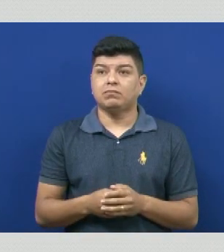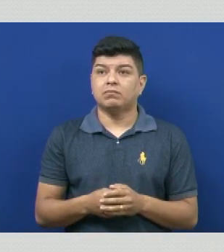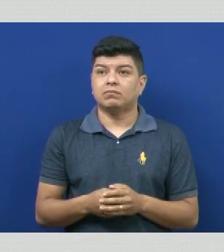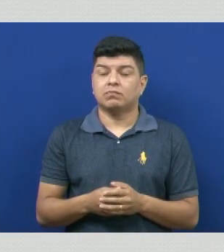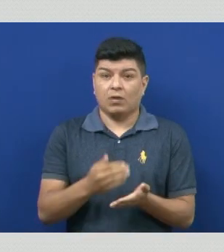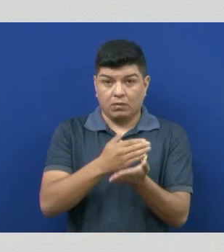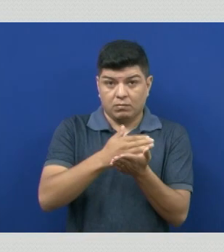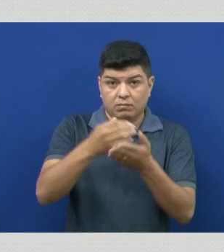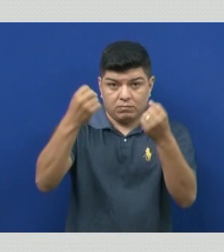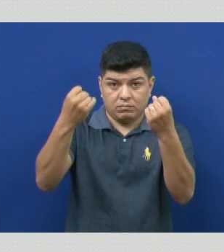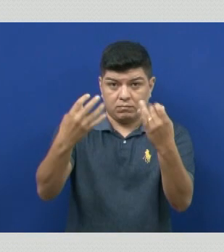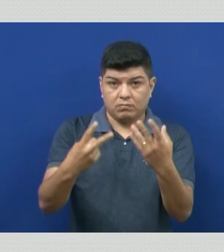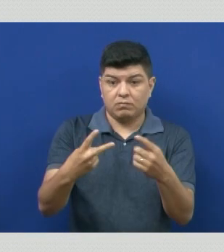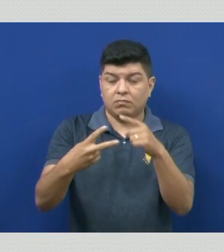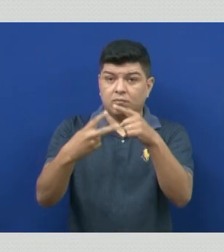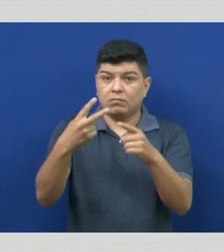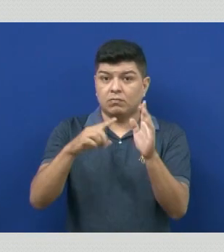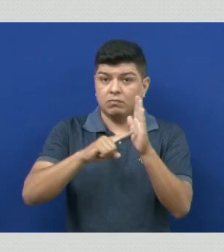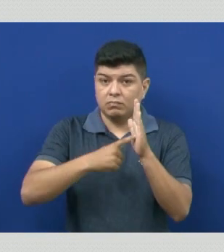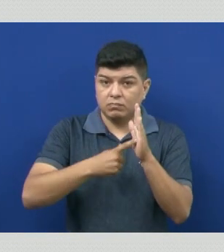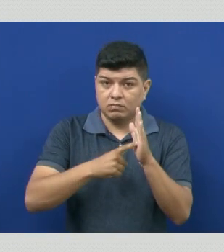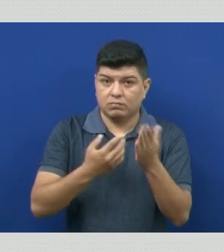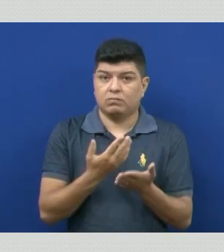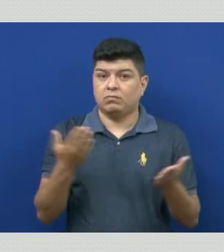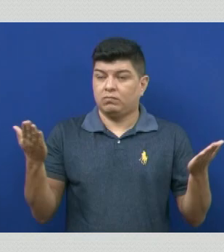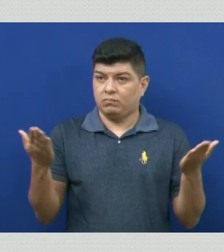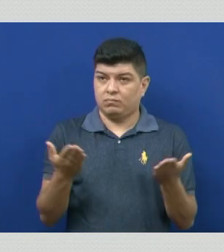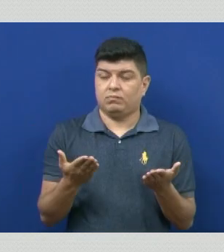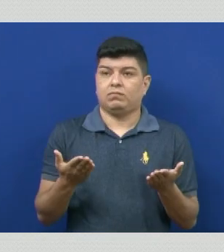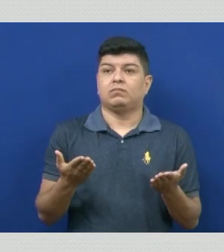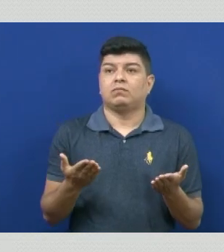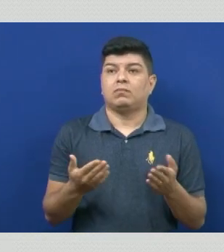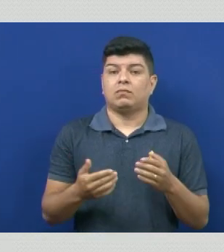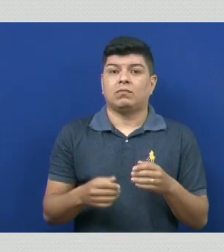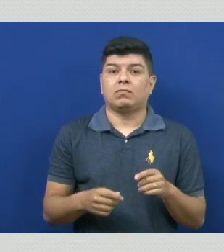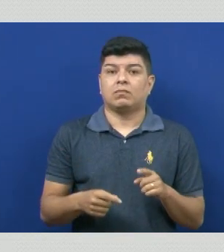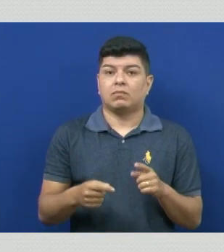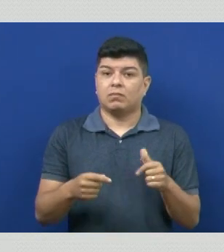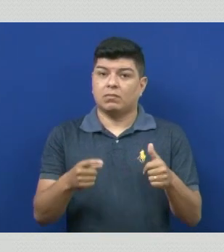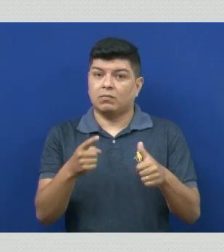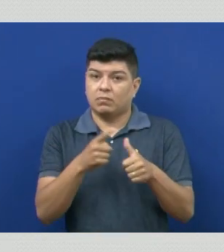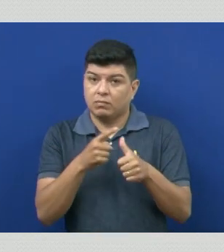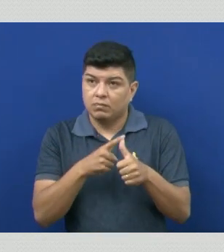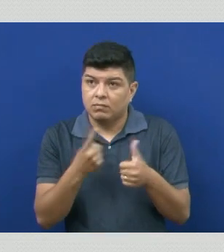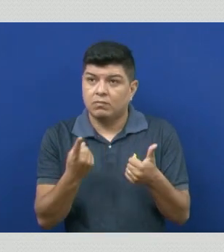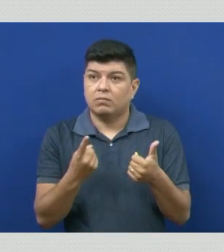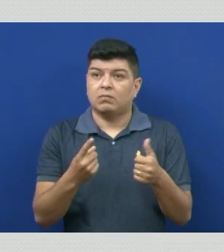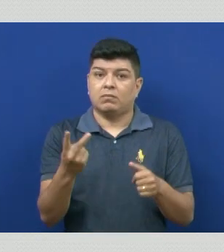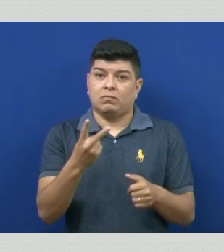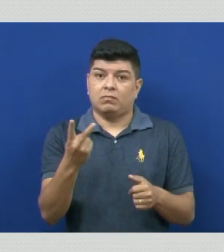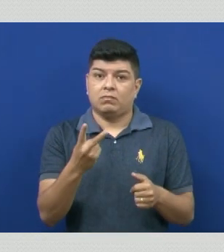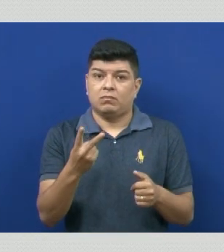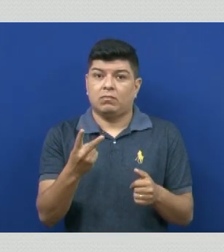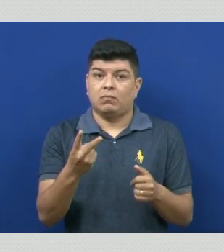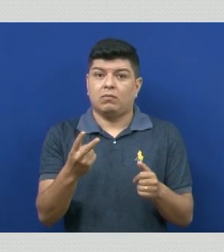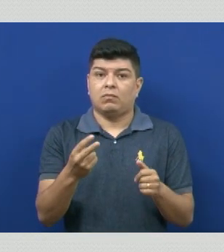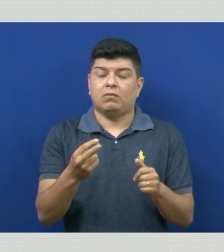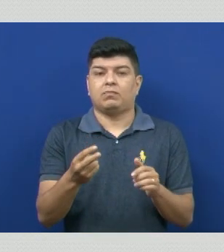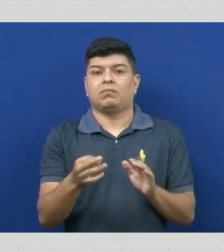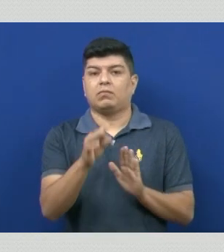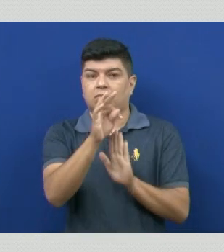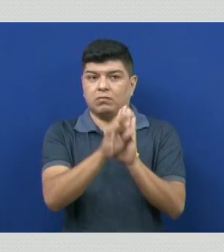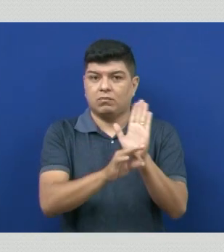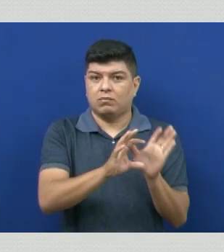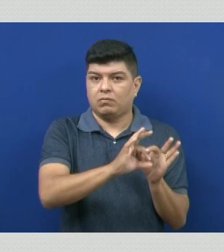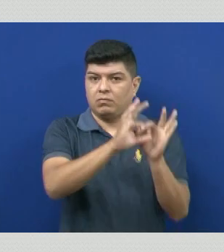Eu vou começar explicando os pontos para vocês. Primeiramente, 2 pontos. Em contexto de contos maravilhosos, os 2